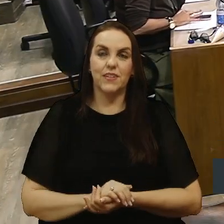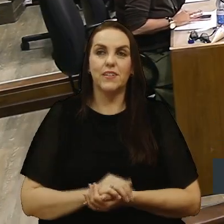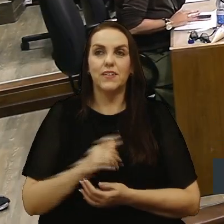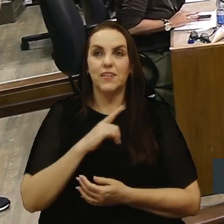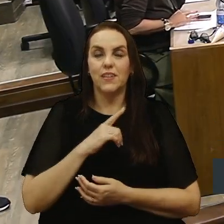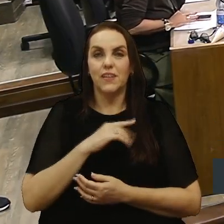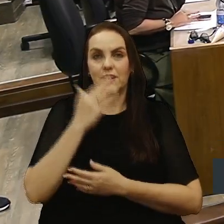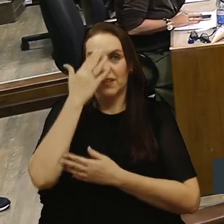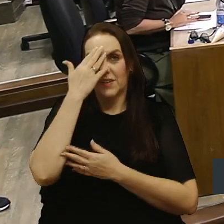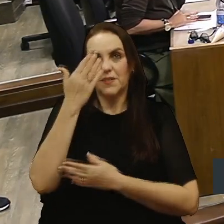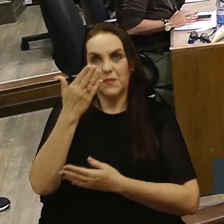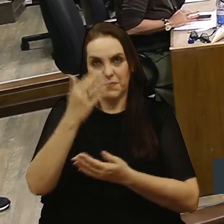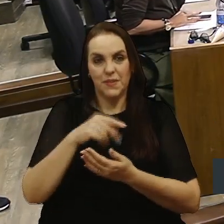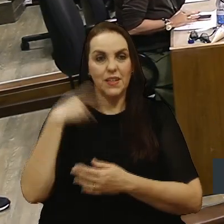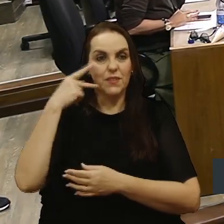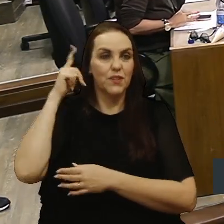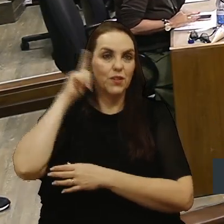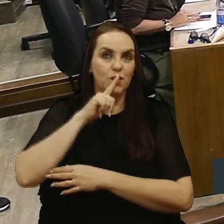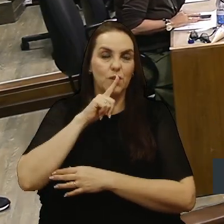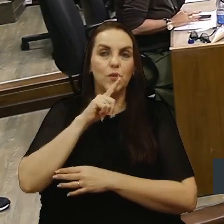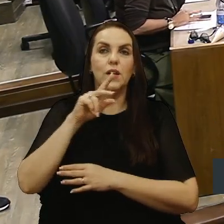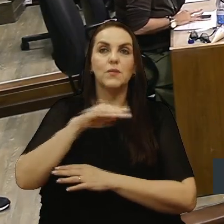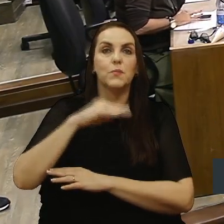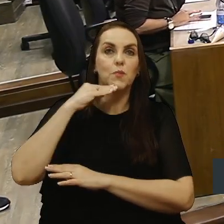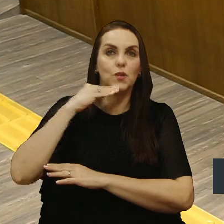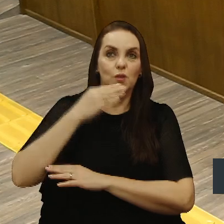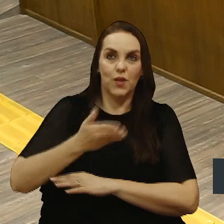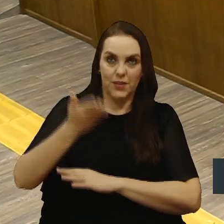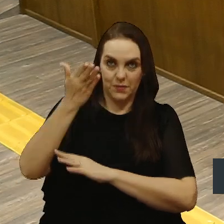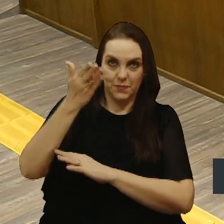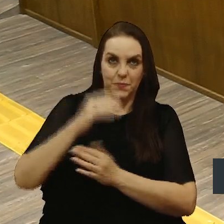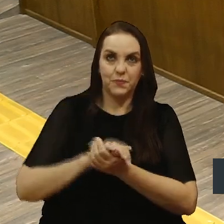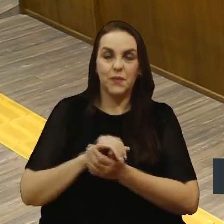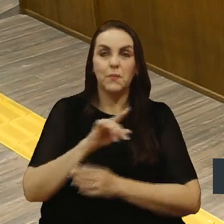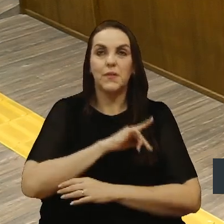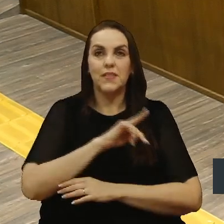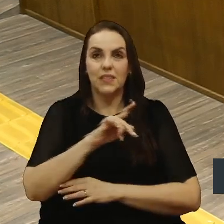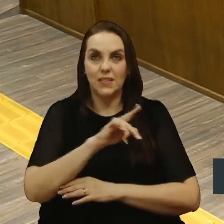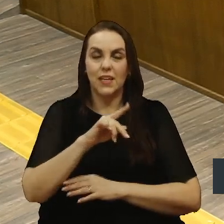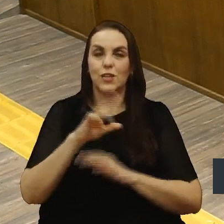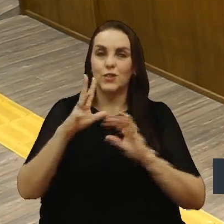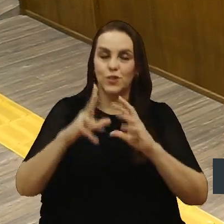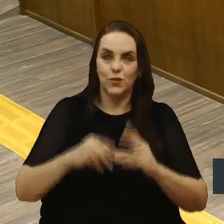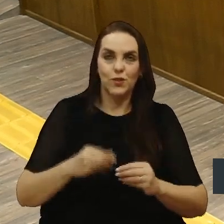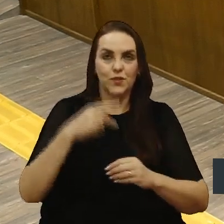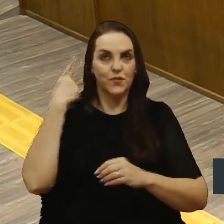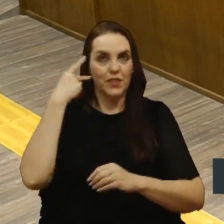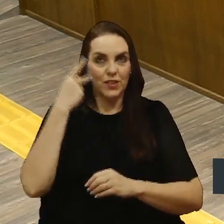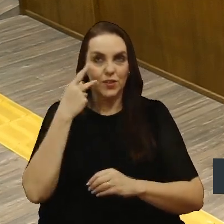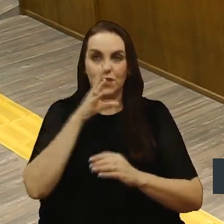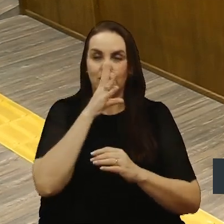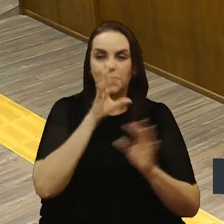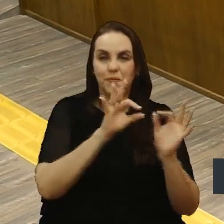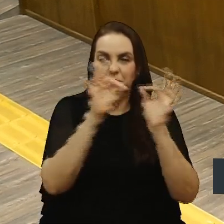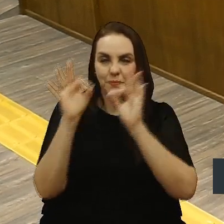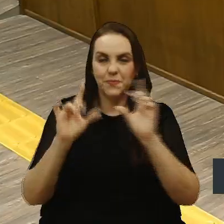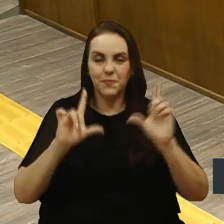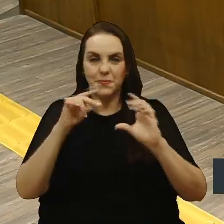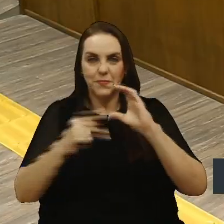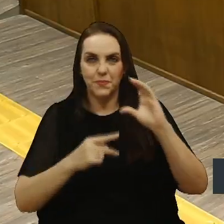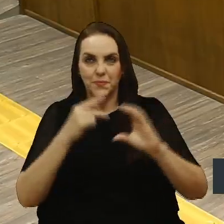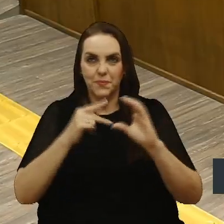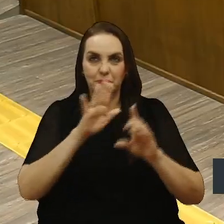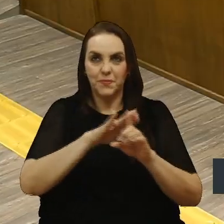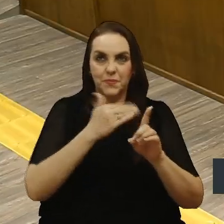Próximo vereador inscrito, vereador Bortola, com a palavra. Senhor presidente, senhoras e senhores vereadores, aqui nos assiste pela TV Câmara Canal 16, redes